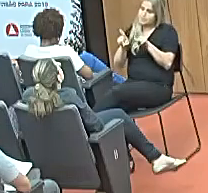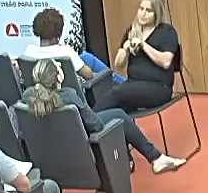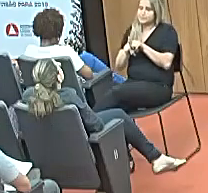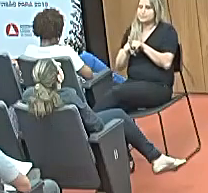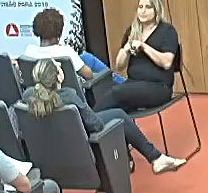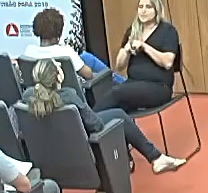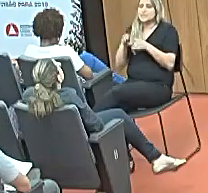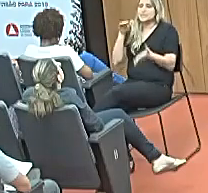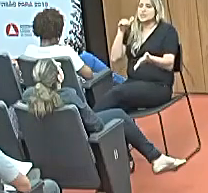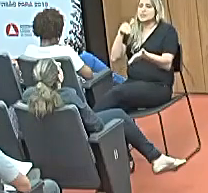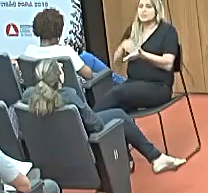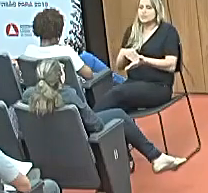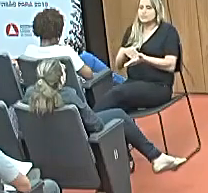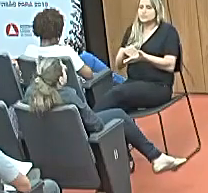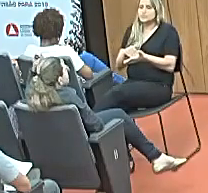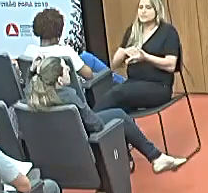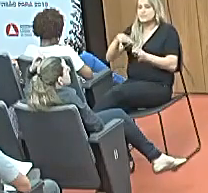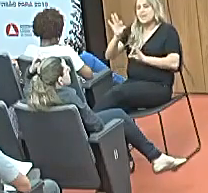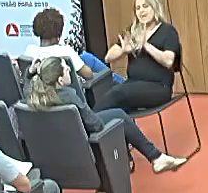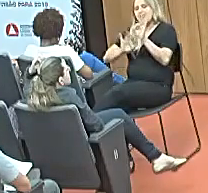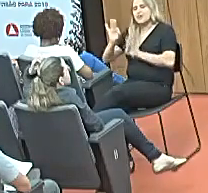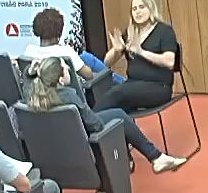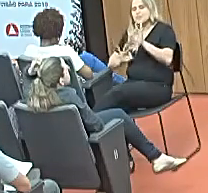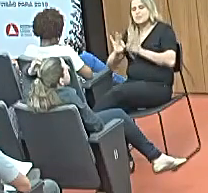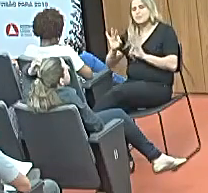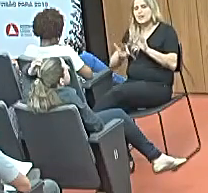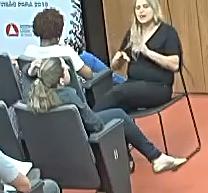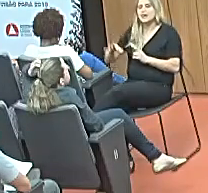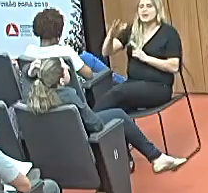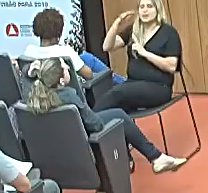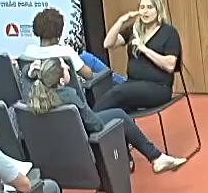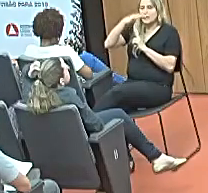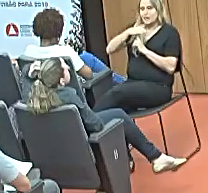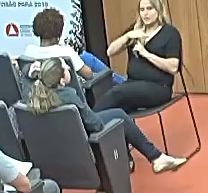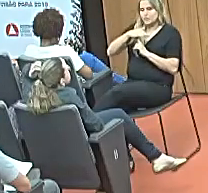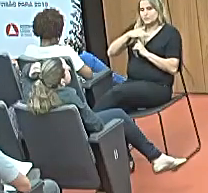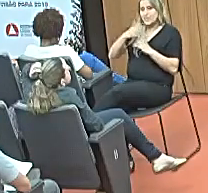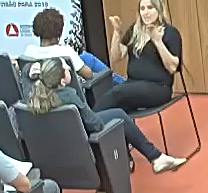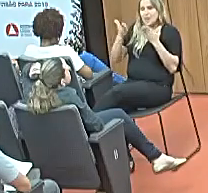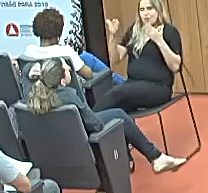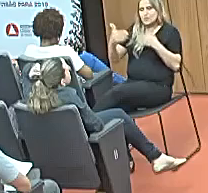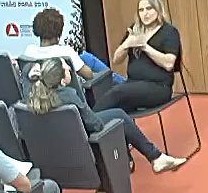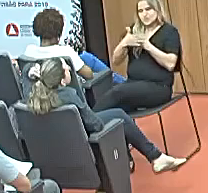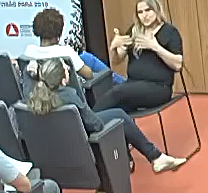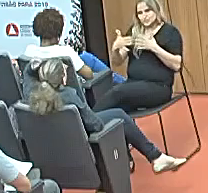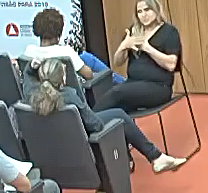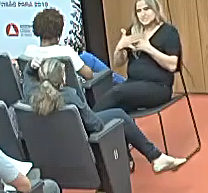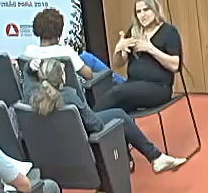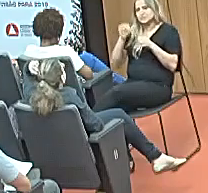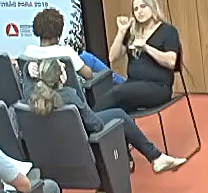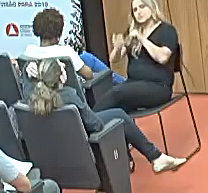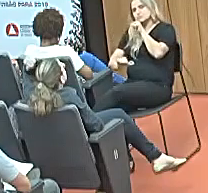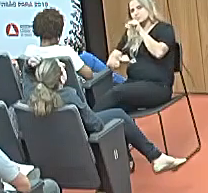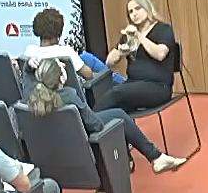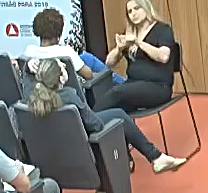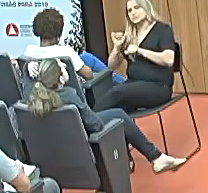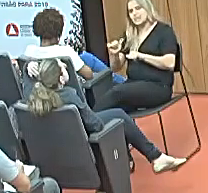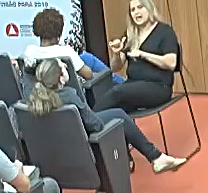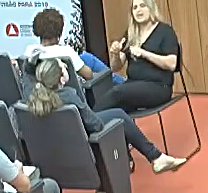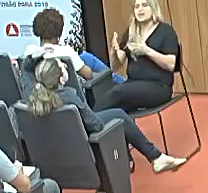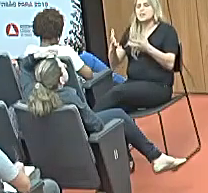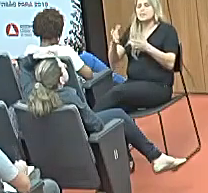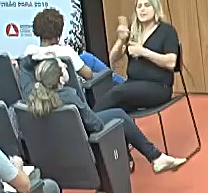a adequação da atual rodoviária de belo horizonte como terminal central do brt móvel metropolitano com potencial de receber o brt móvel